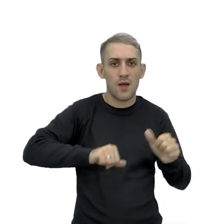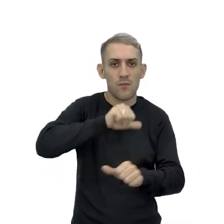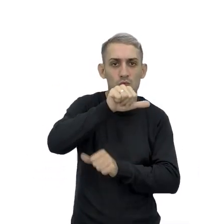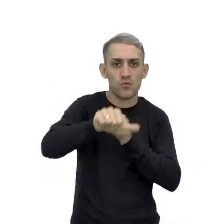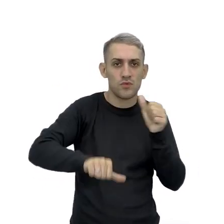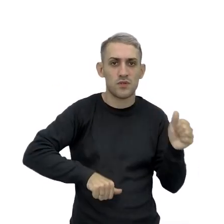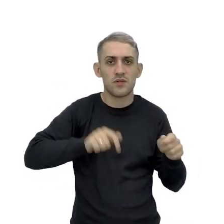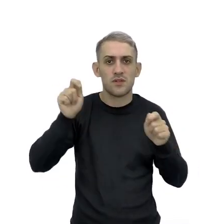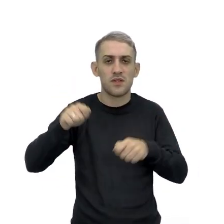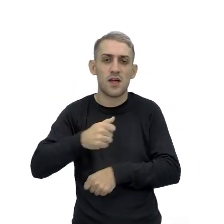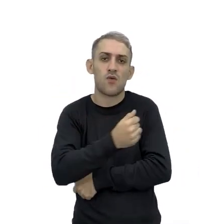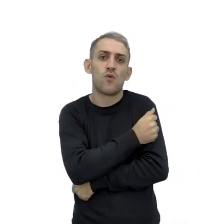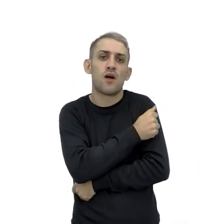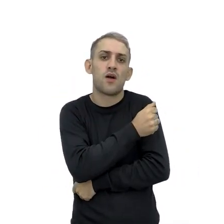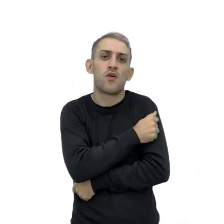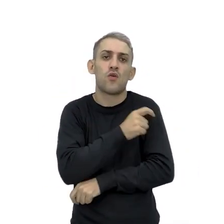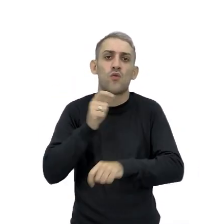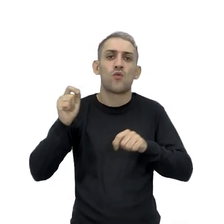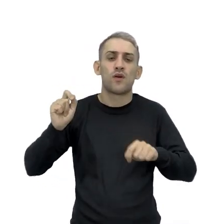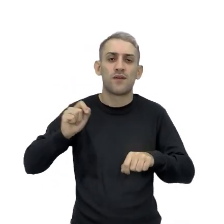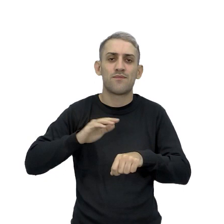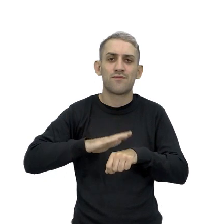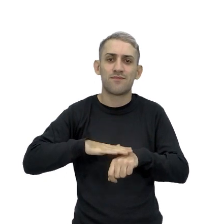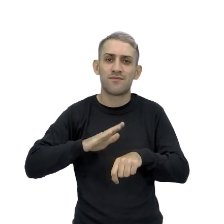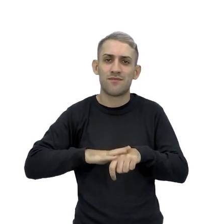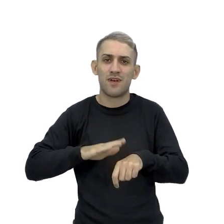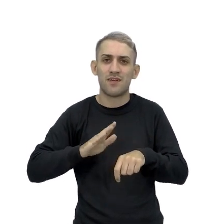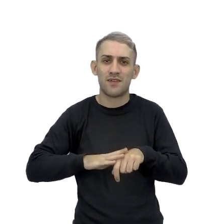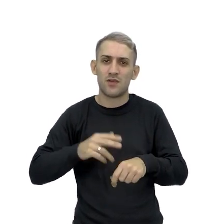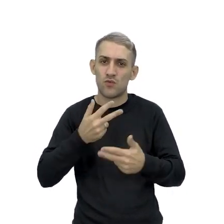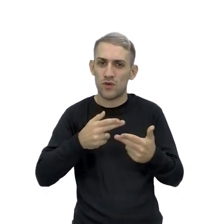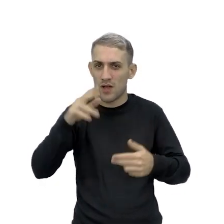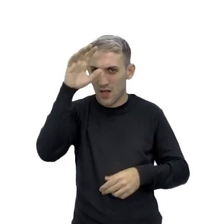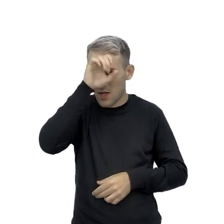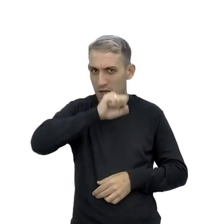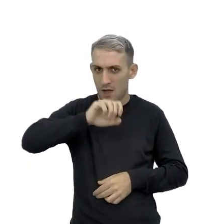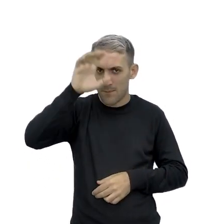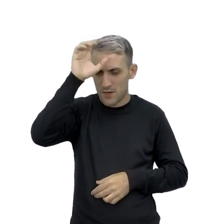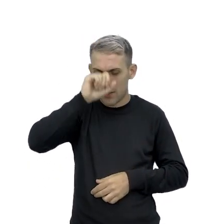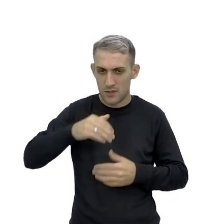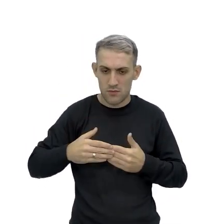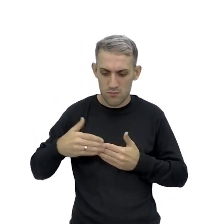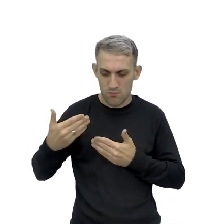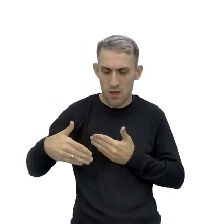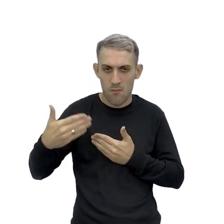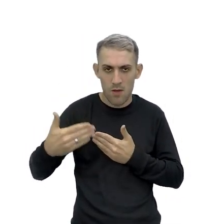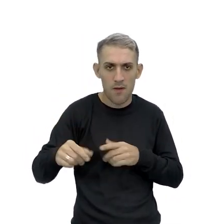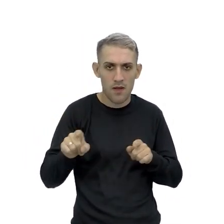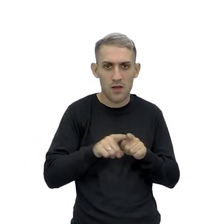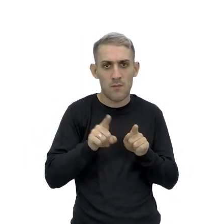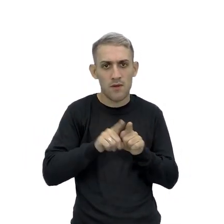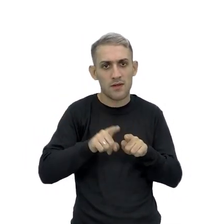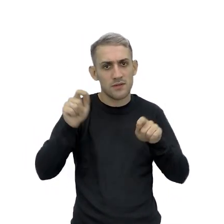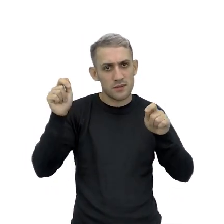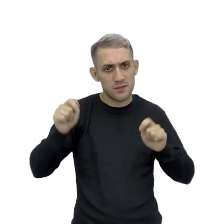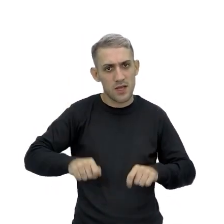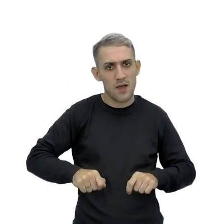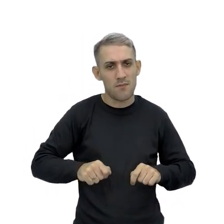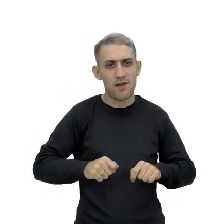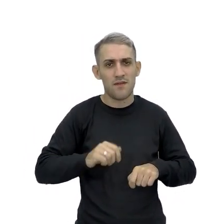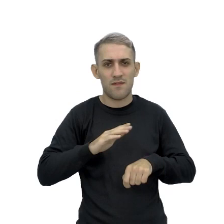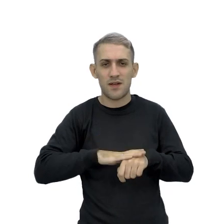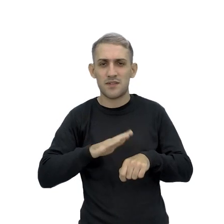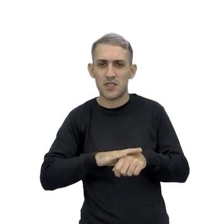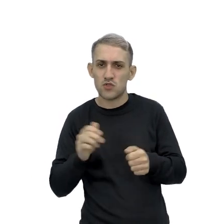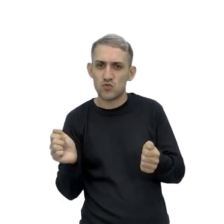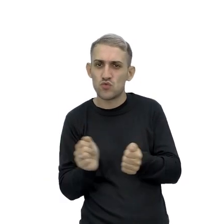que o aluno, então, vá aplicando aquilo que ele aprendeu nesta sequência e que ele vá ampliando para outras situações que